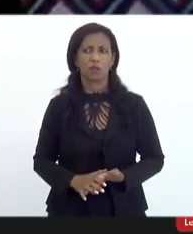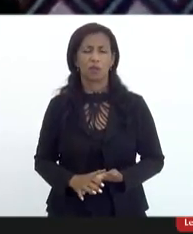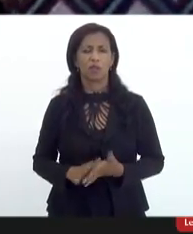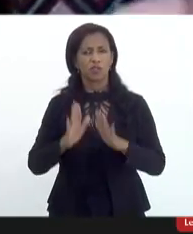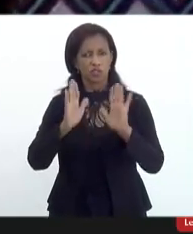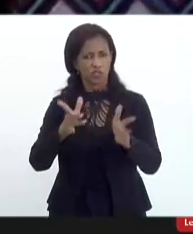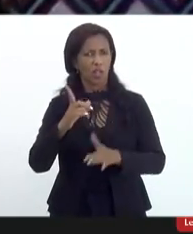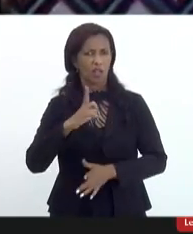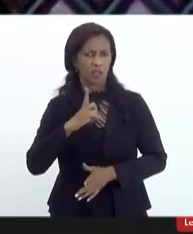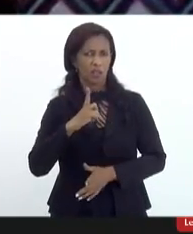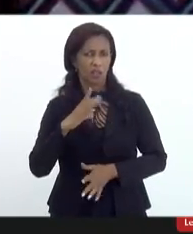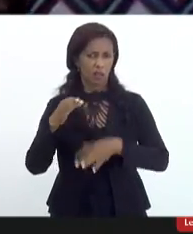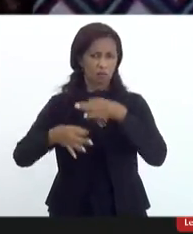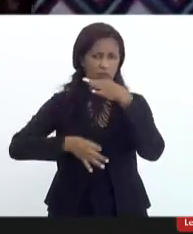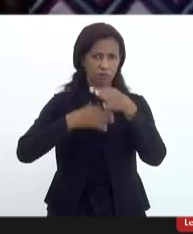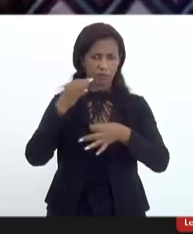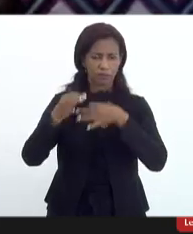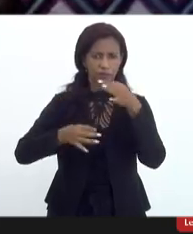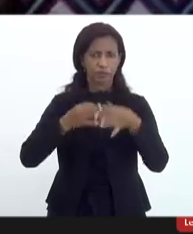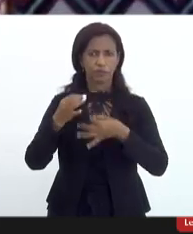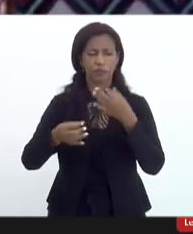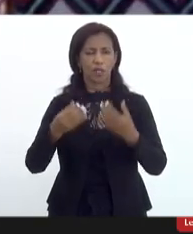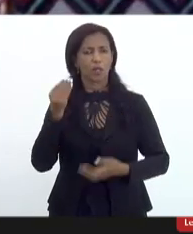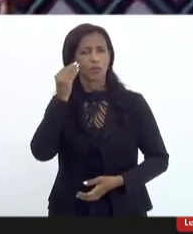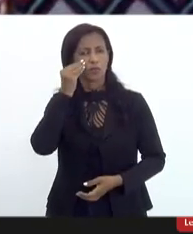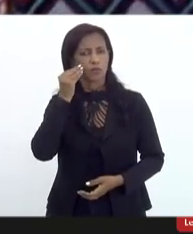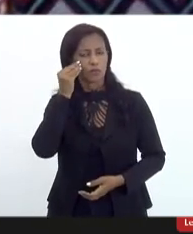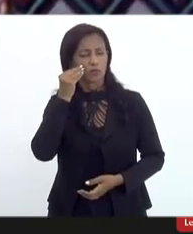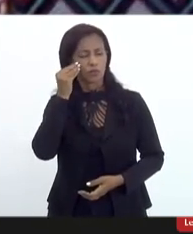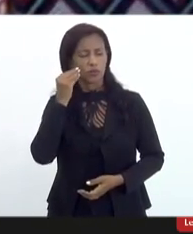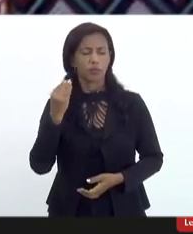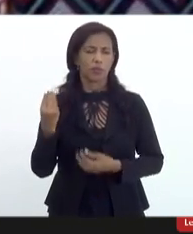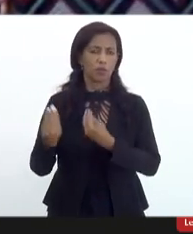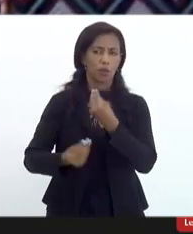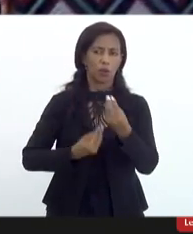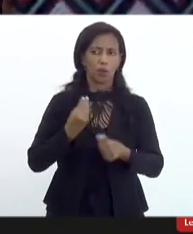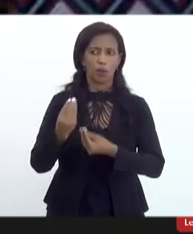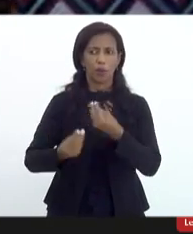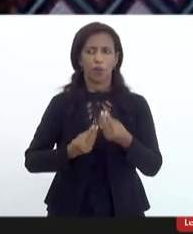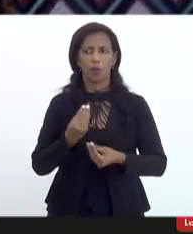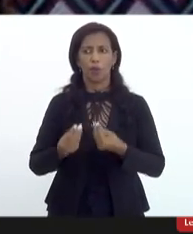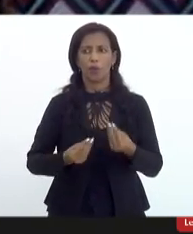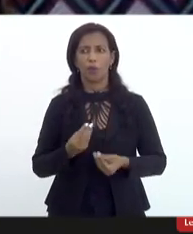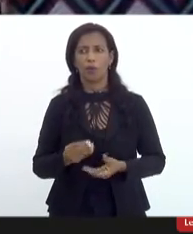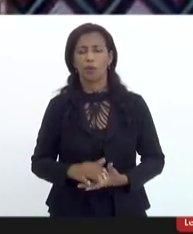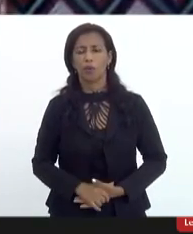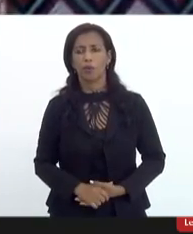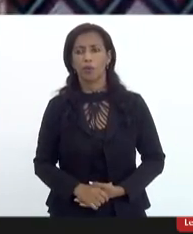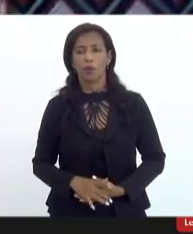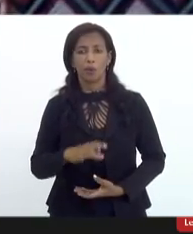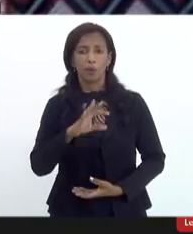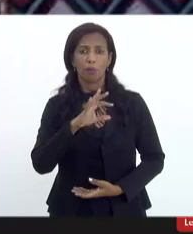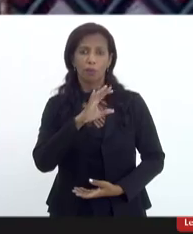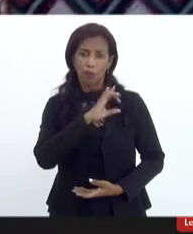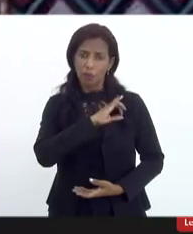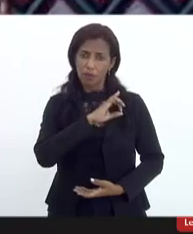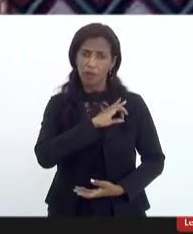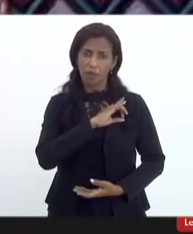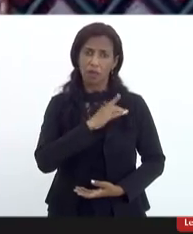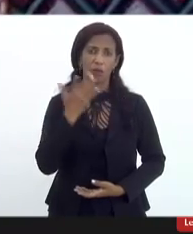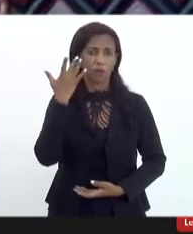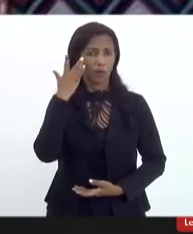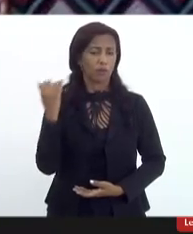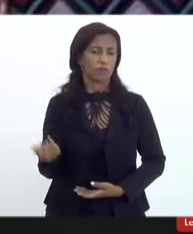com certeza já tem isso, né, dada a sua experiência também como policial, que eu